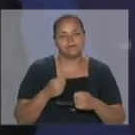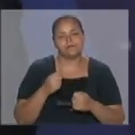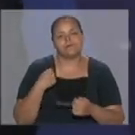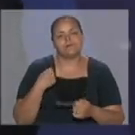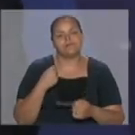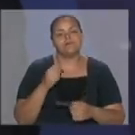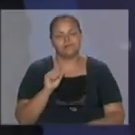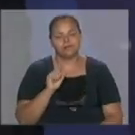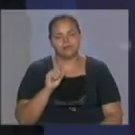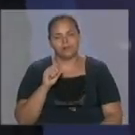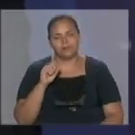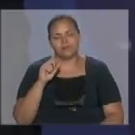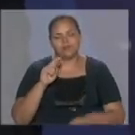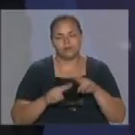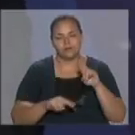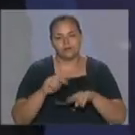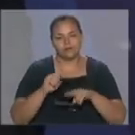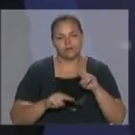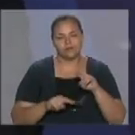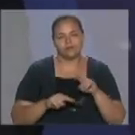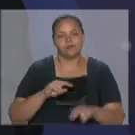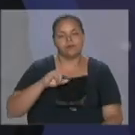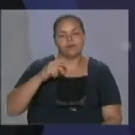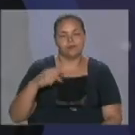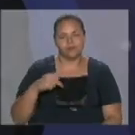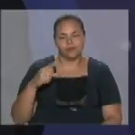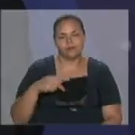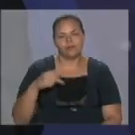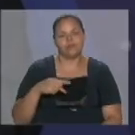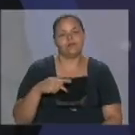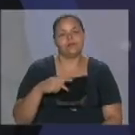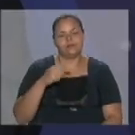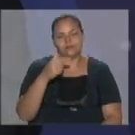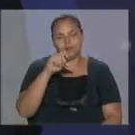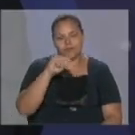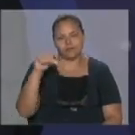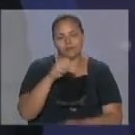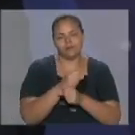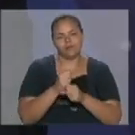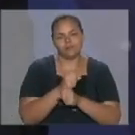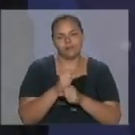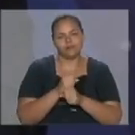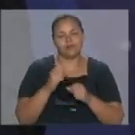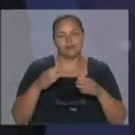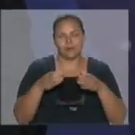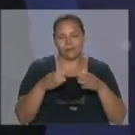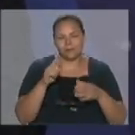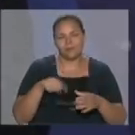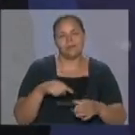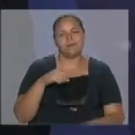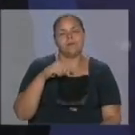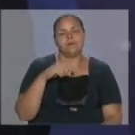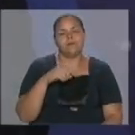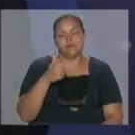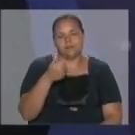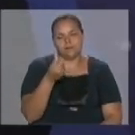risco. O petróleo em junho de 99, o petróleo era da ordem de $16 o barril. Então o governo,